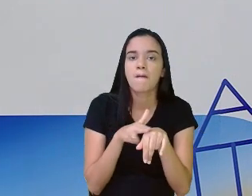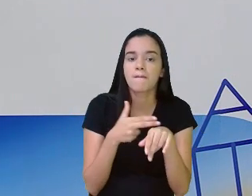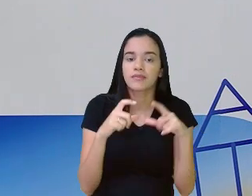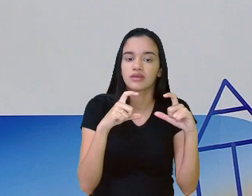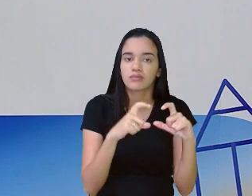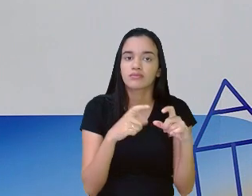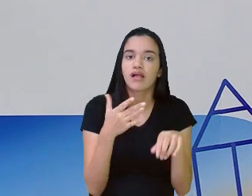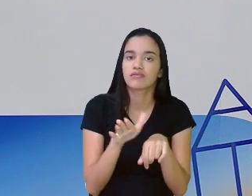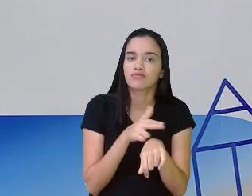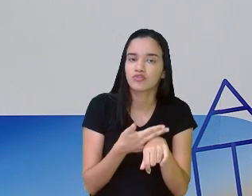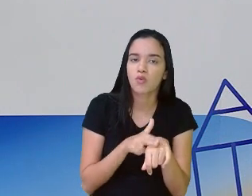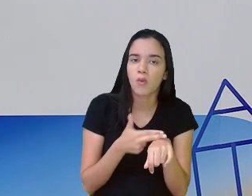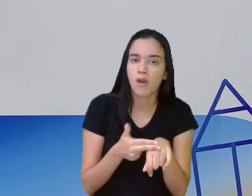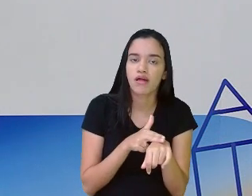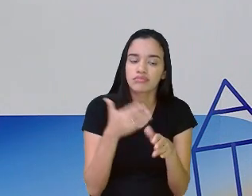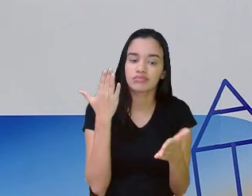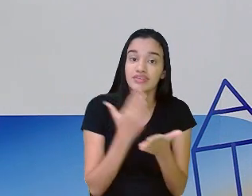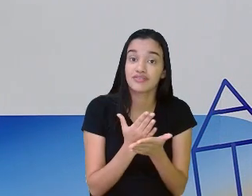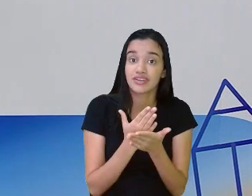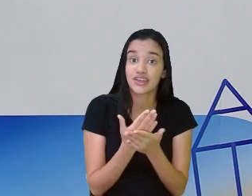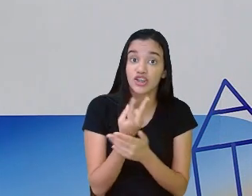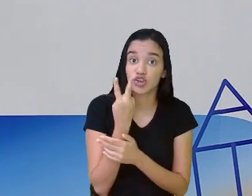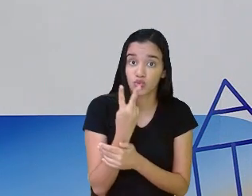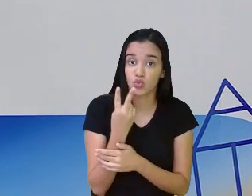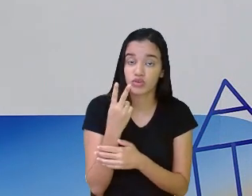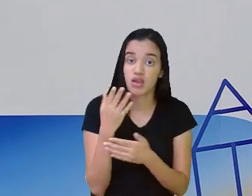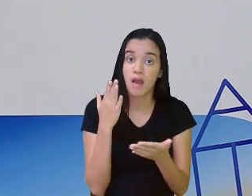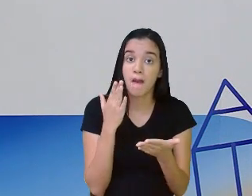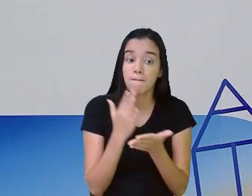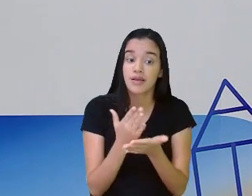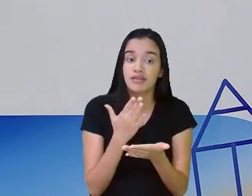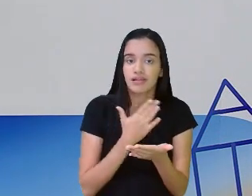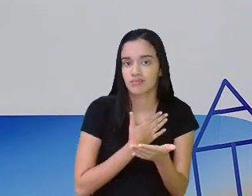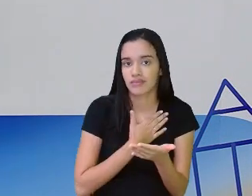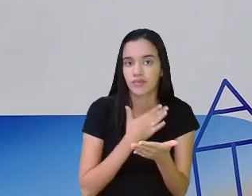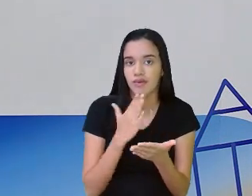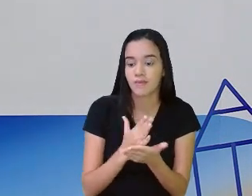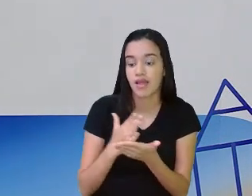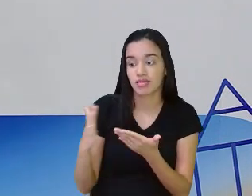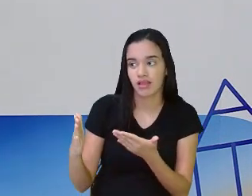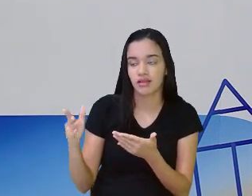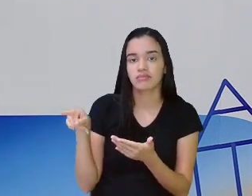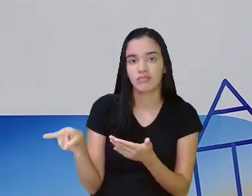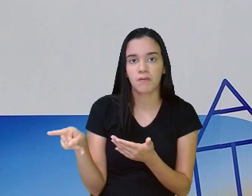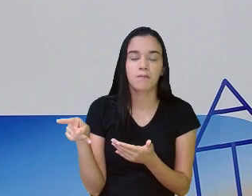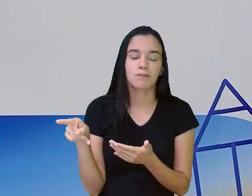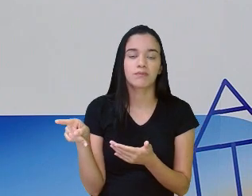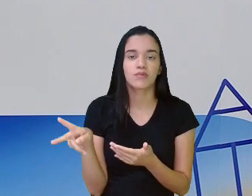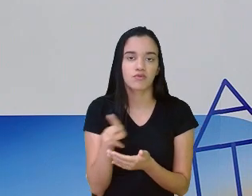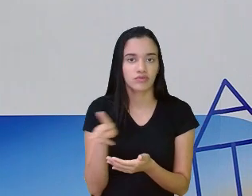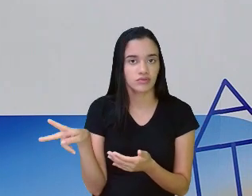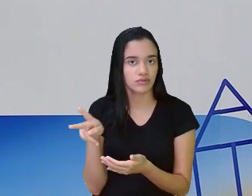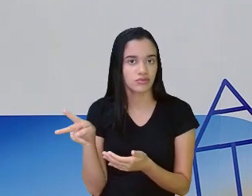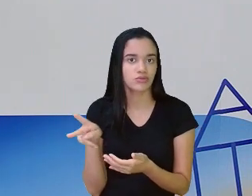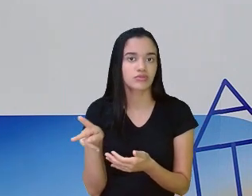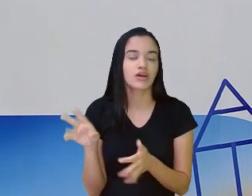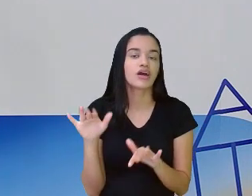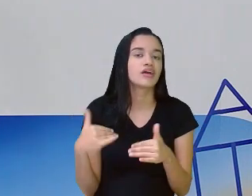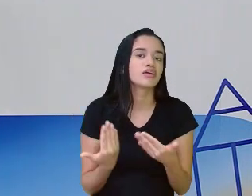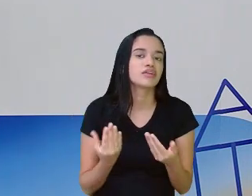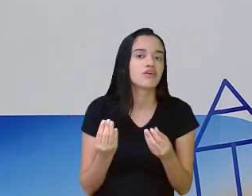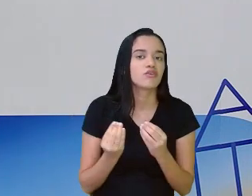chocolate em 2. Não foi isso? Metade, metade, metade para mim e metade para a professora Abigail. Então, eu vou